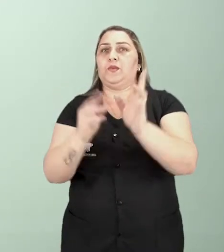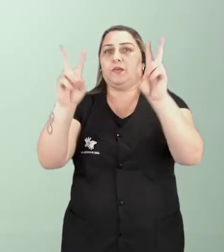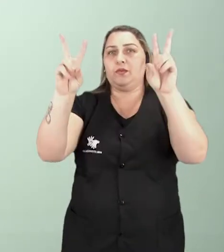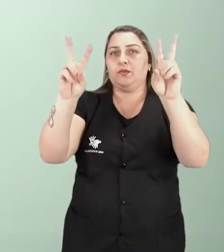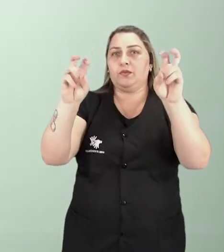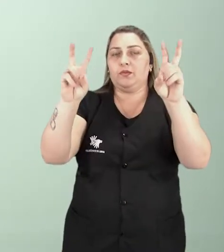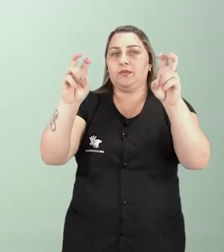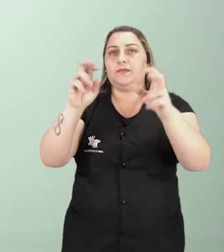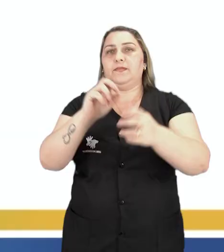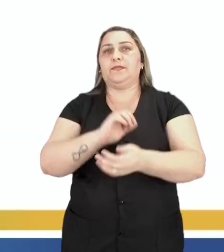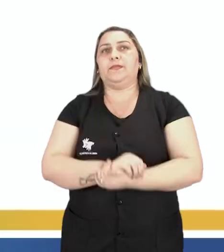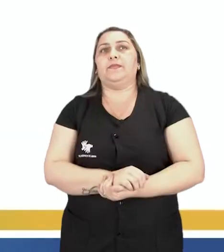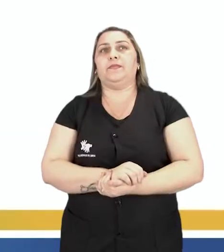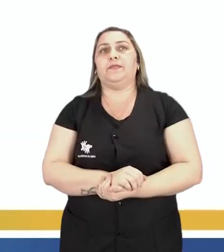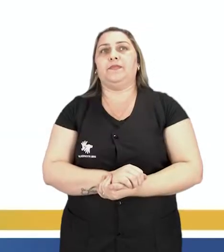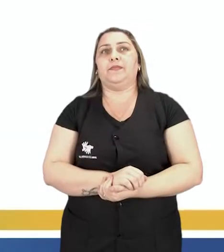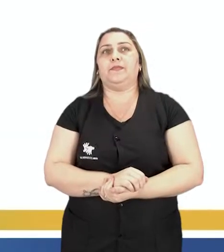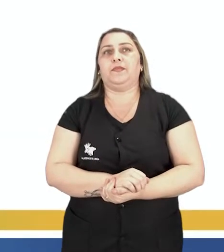assunto, tá, gente?